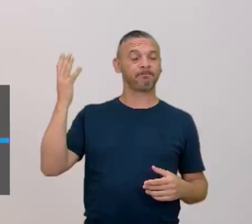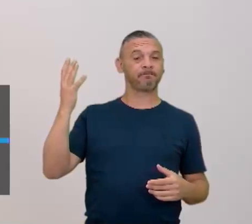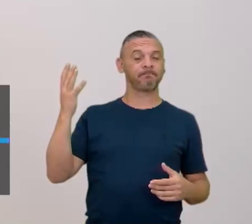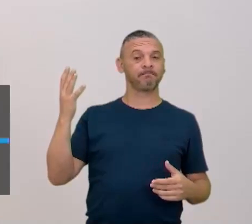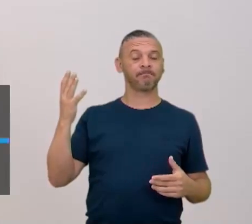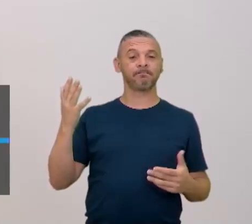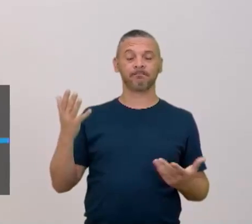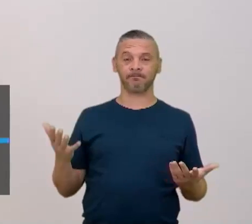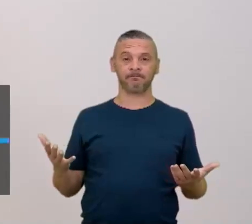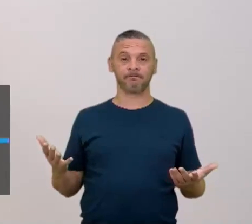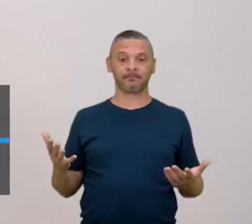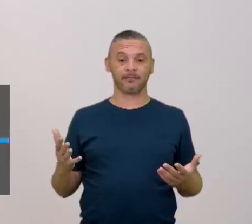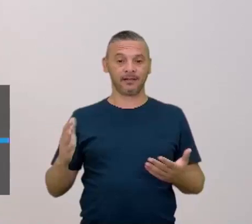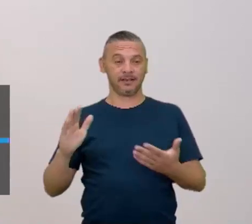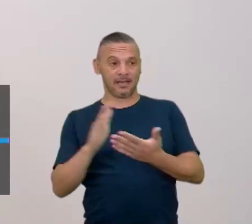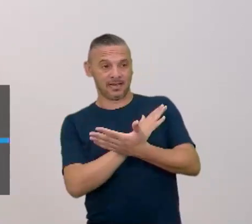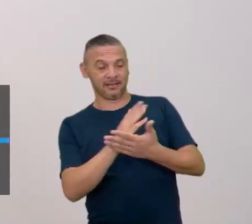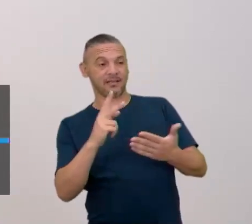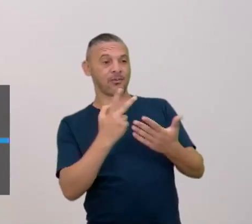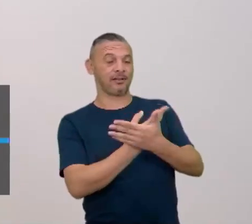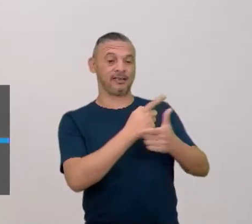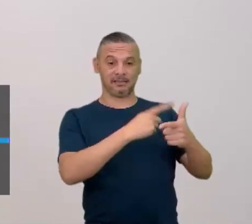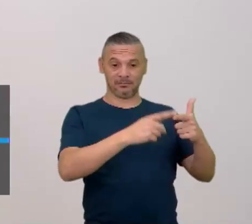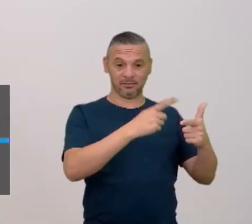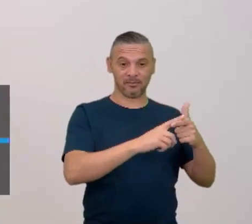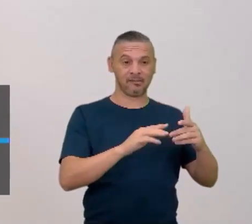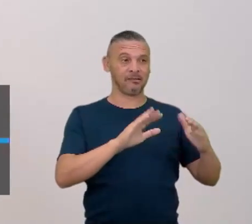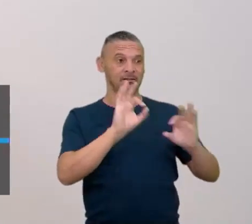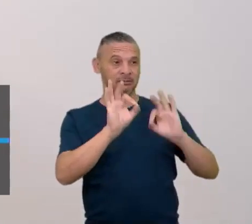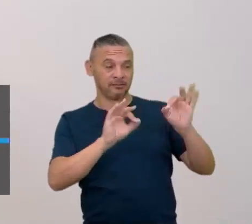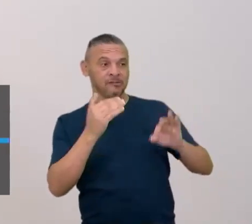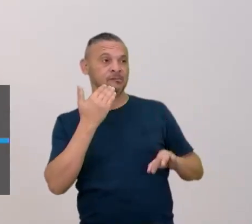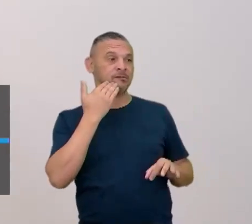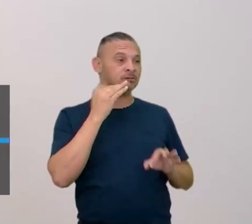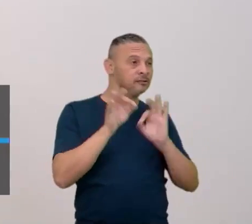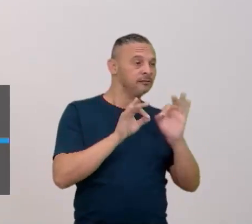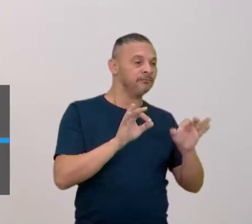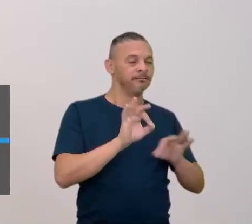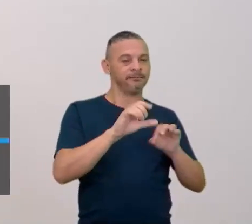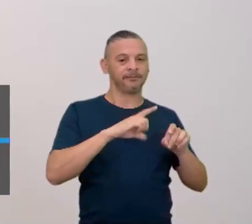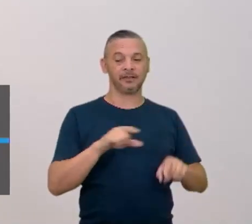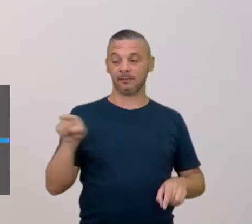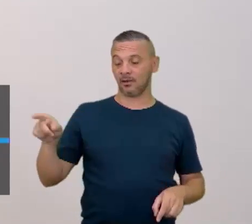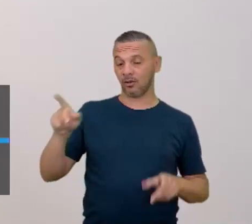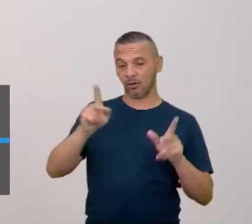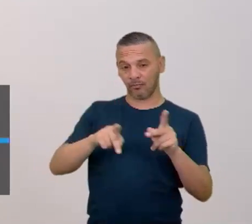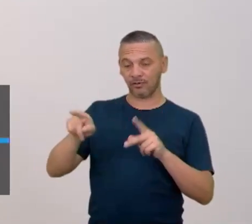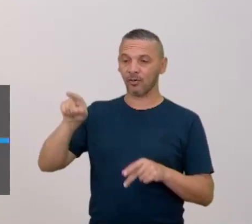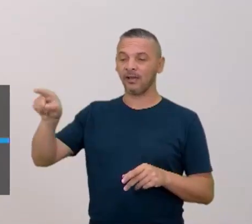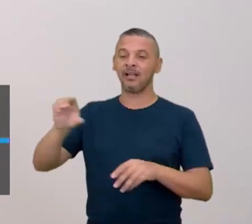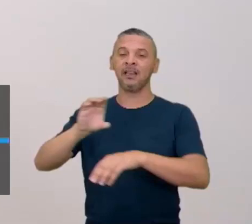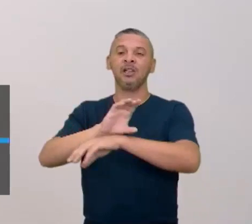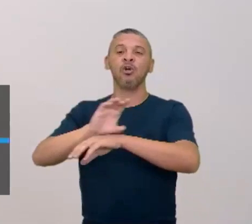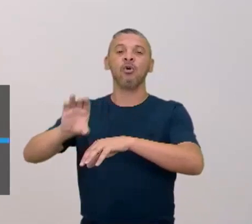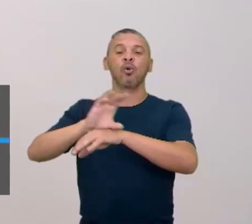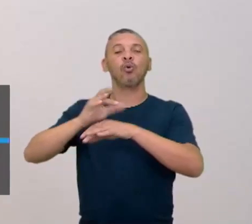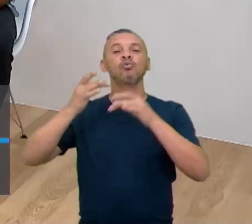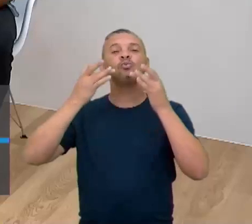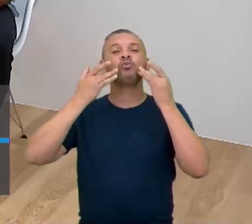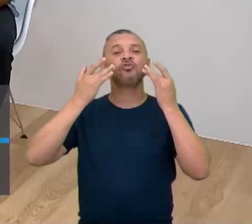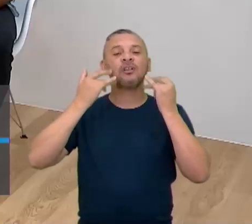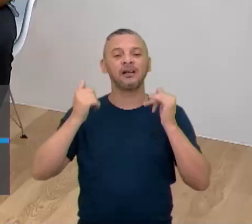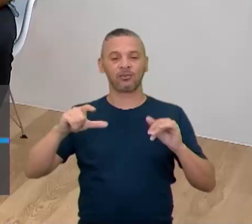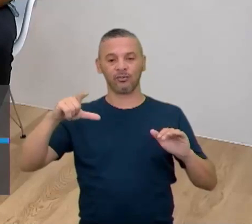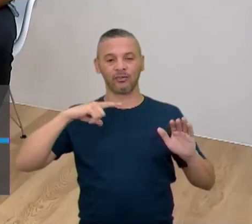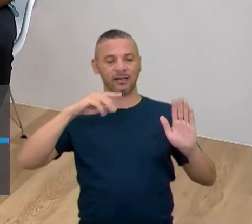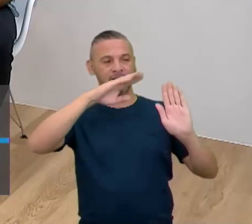peça. E, assim, o professor, como fez o curso, né, ele é licenciado em teatro, então, quando faz o curso, vocês passam por